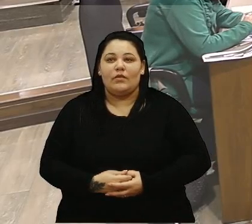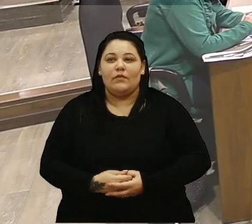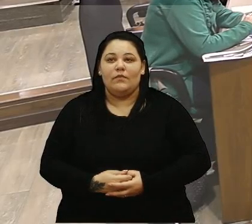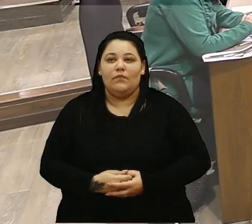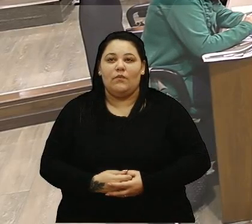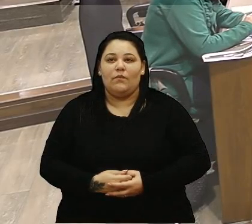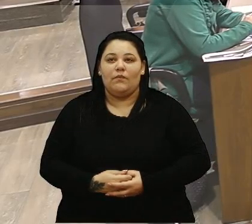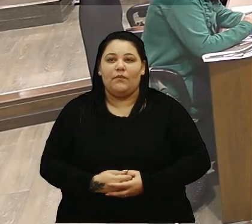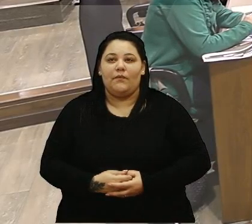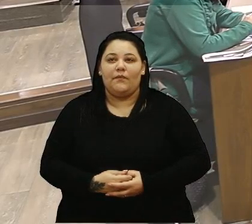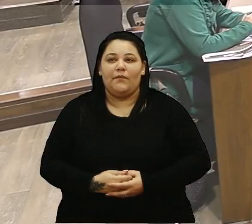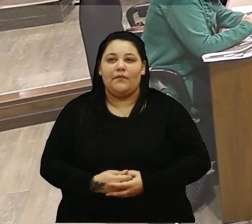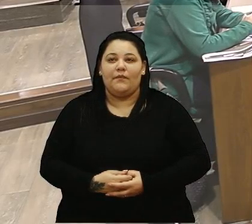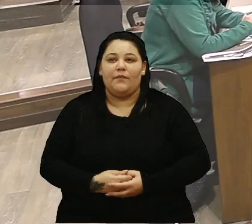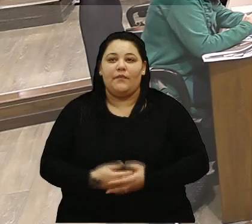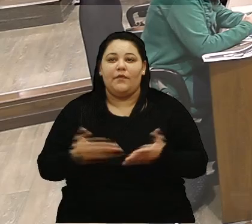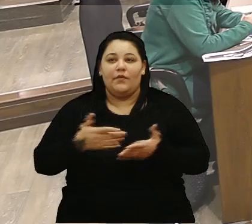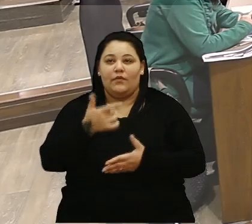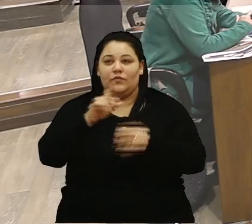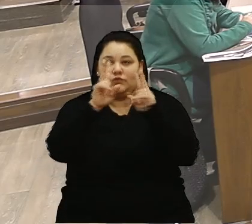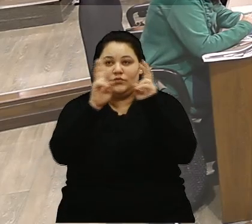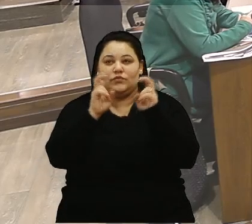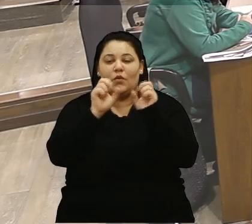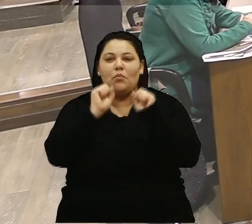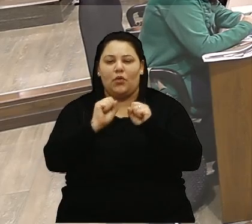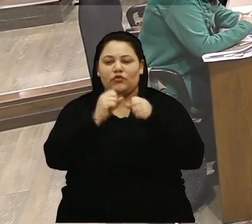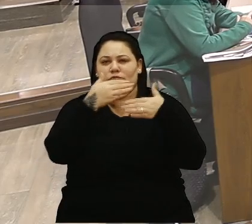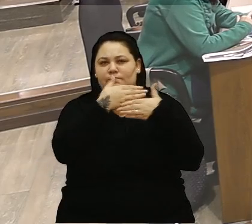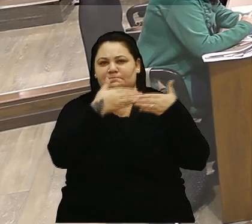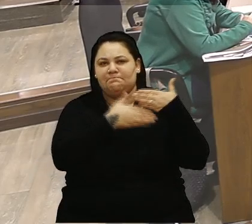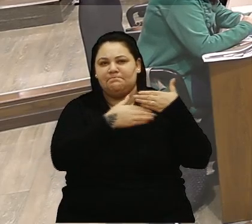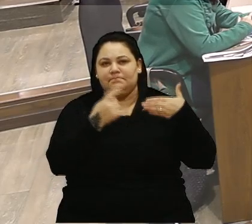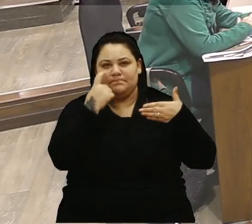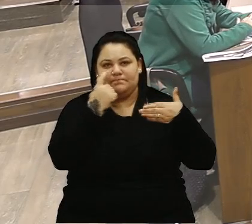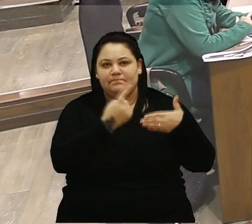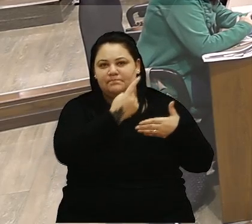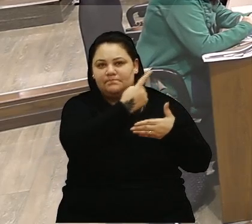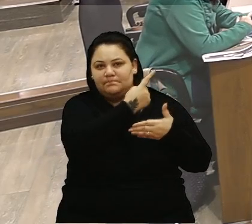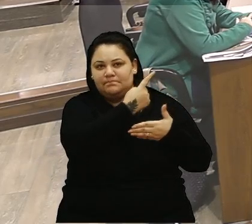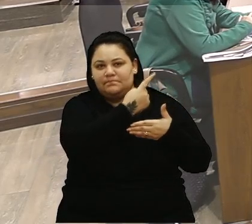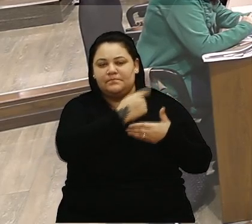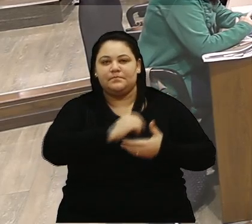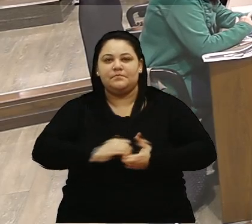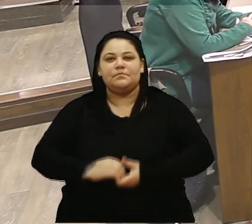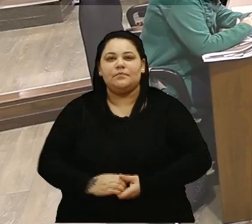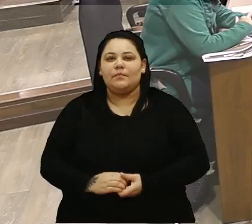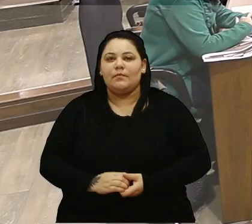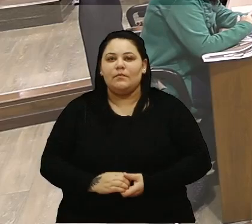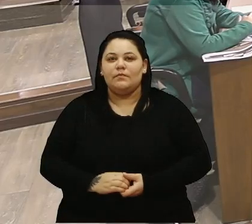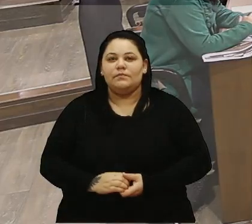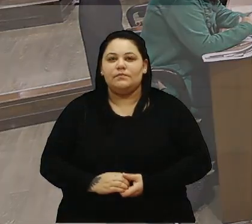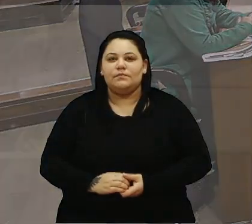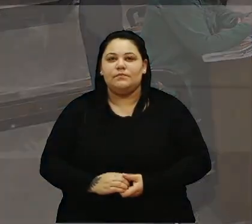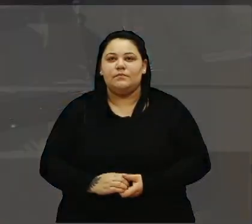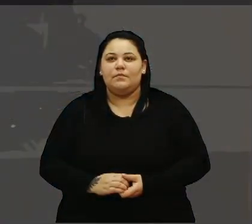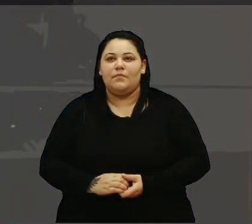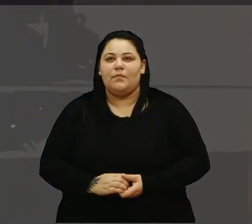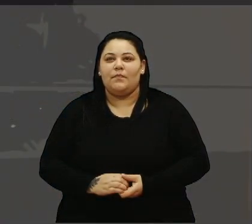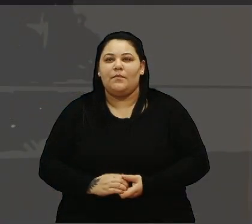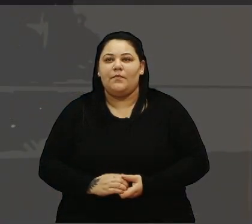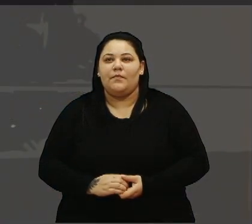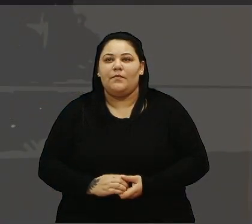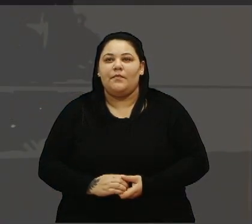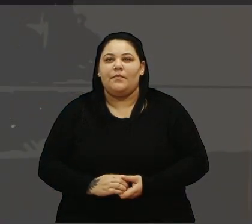é de vida ou morte. Vamos lá. Pessoal, pode colocar no telão aqui, por favor. Ó, esse aí é uma das ameaças que eu recebo, né?